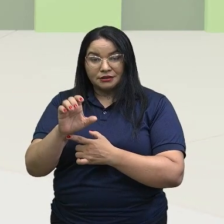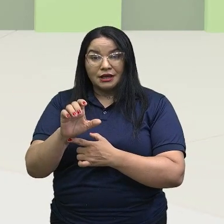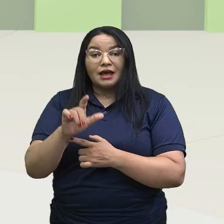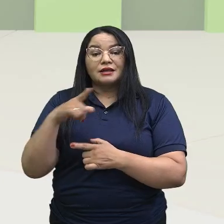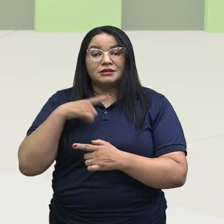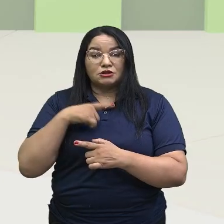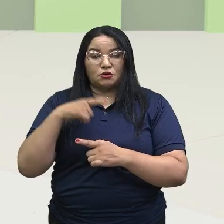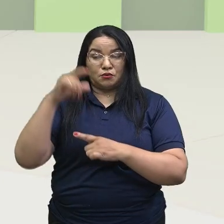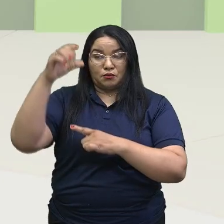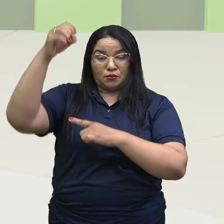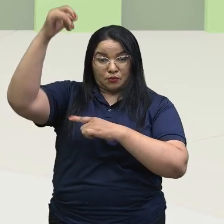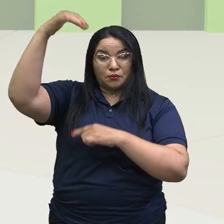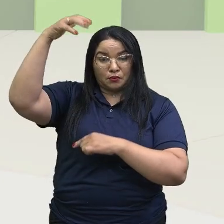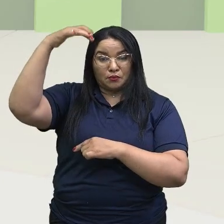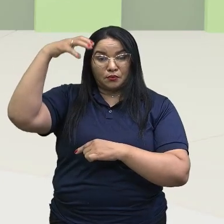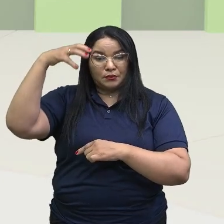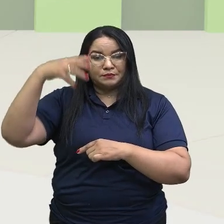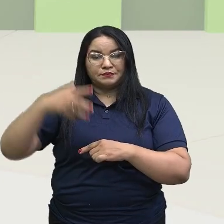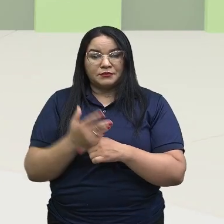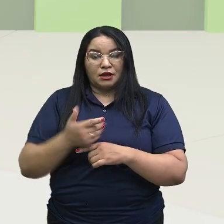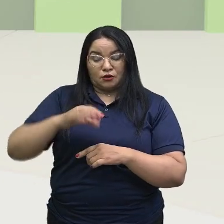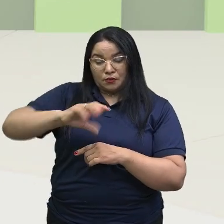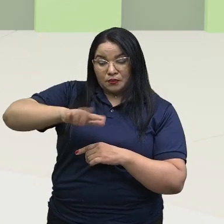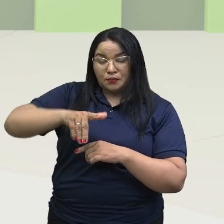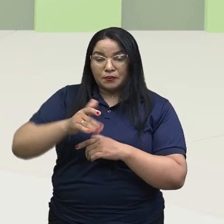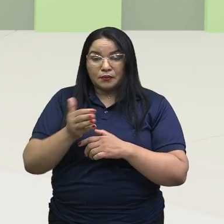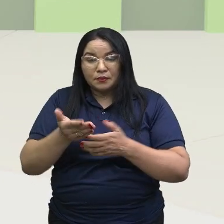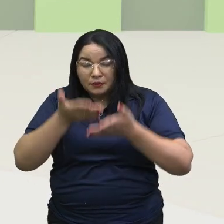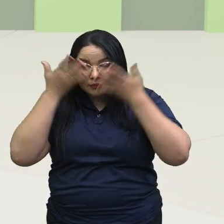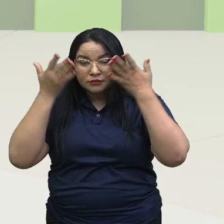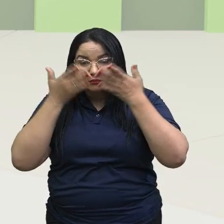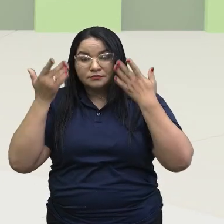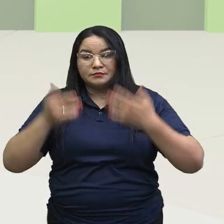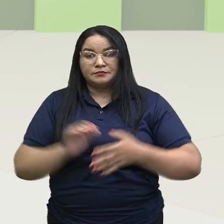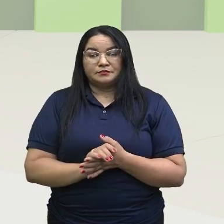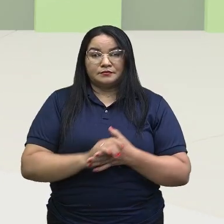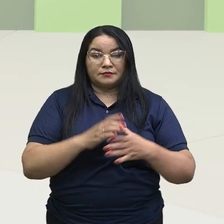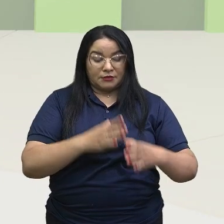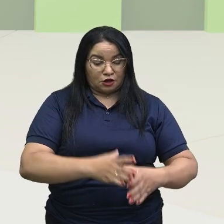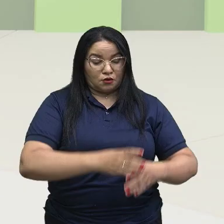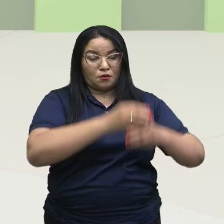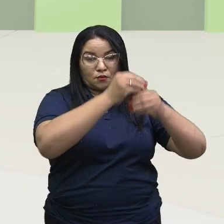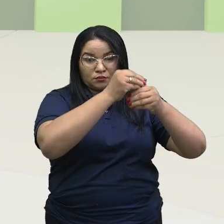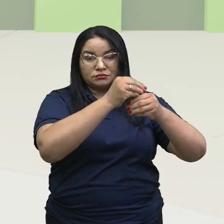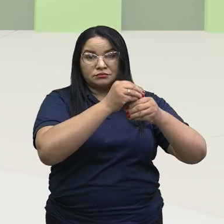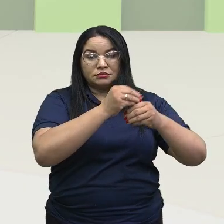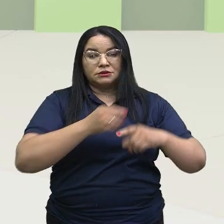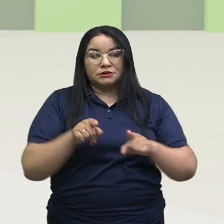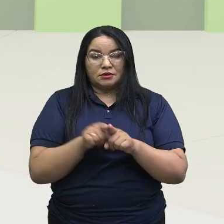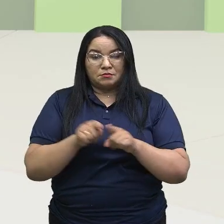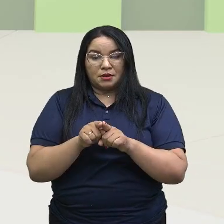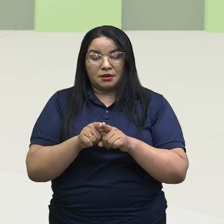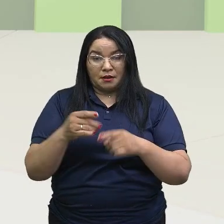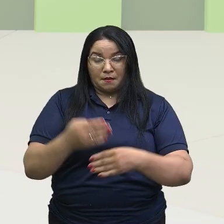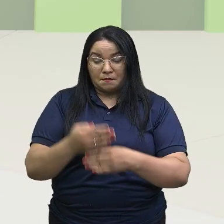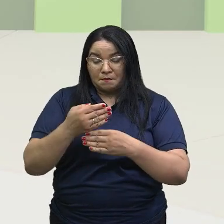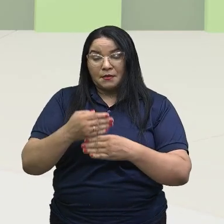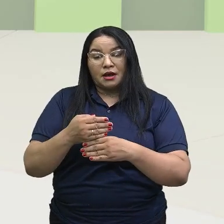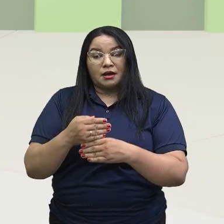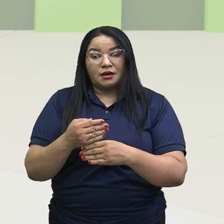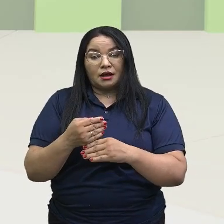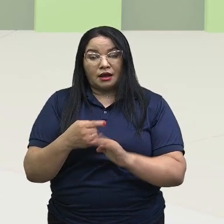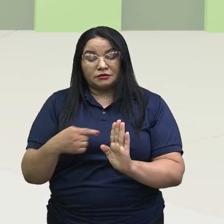é utilizado, também tem o lava-óleos. Nós temos os cones para delimitar um espaço, a placa para, né, dizer